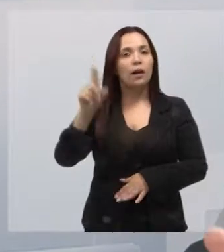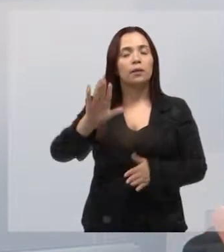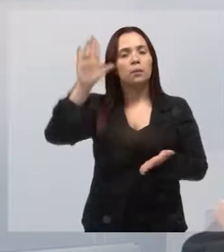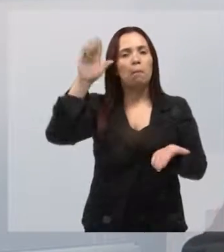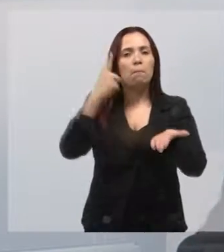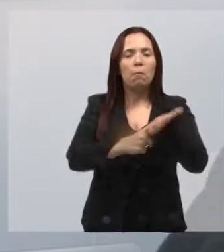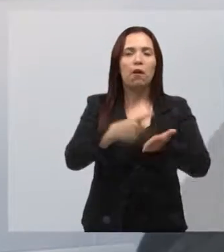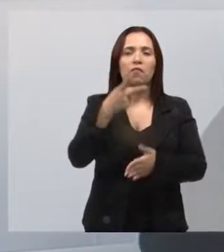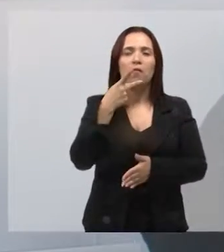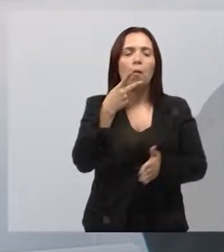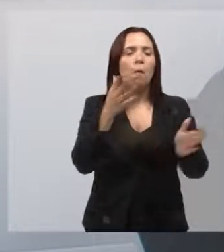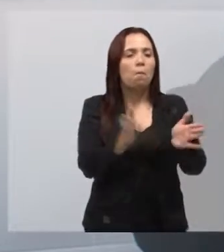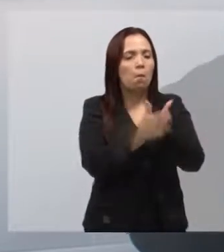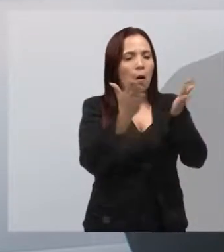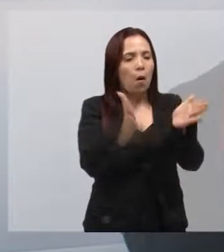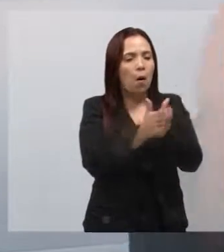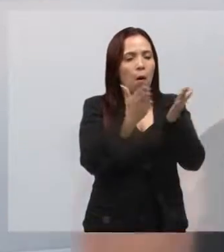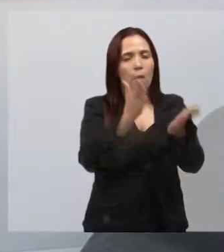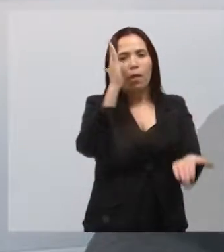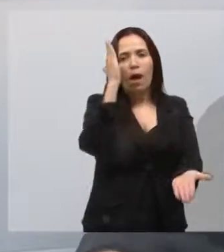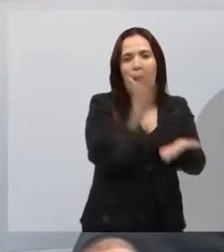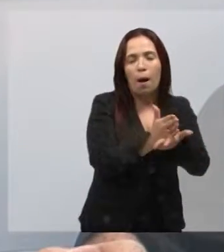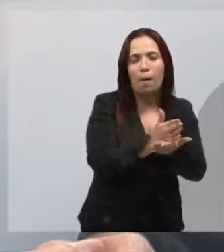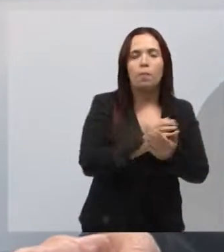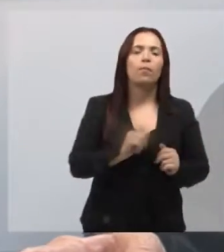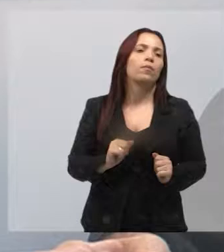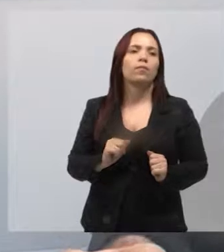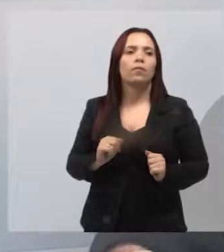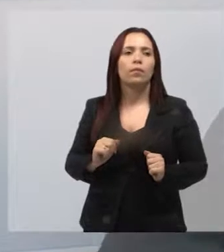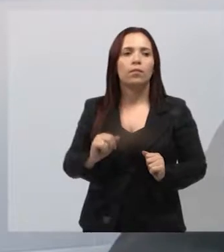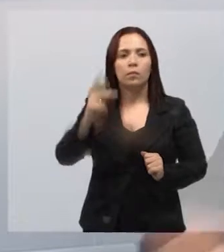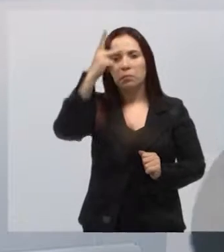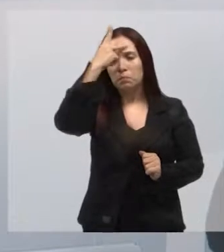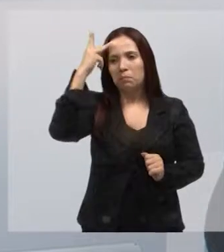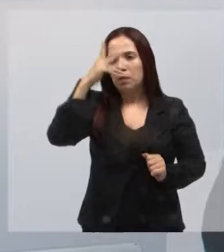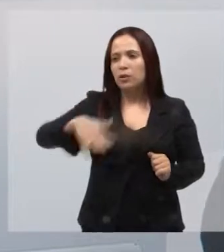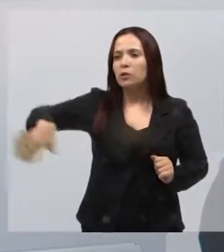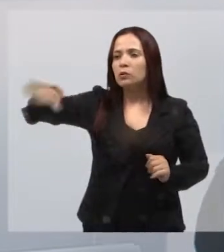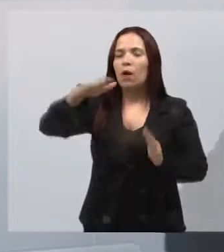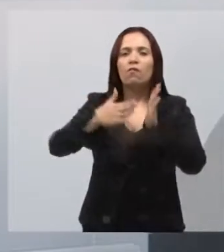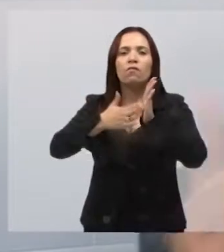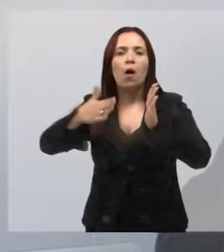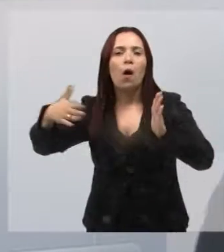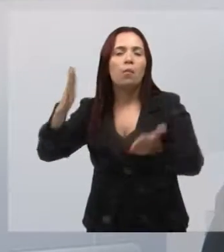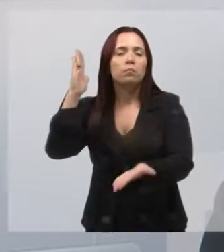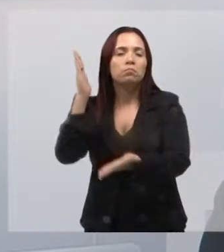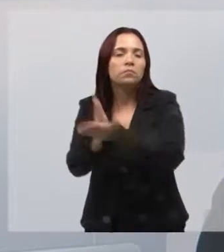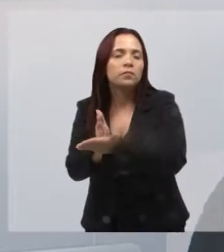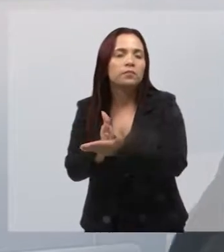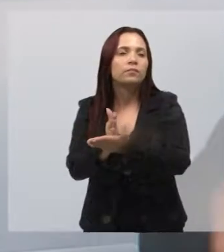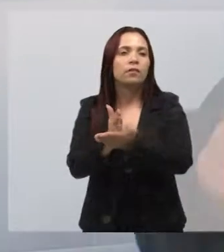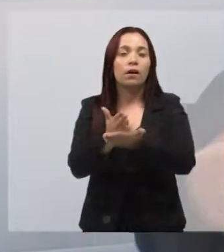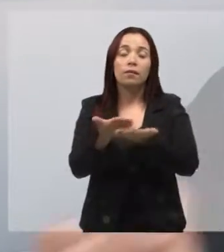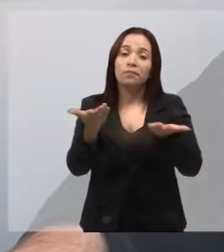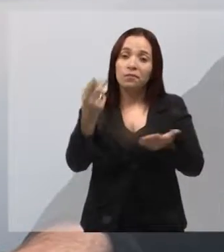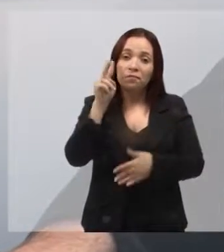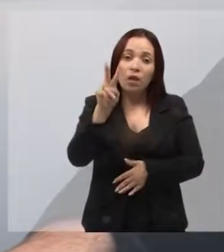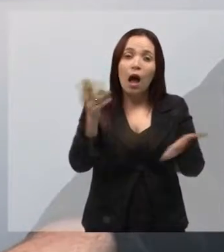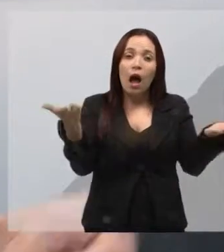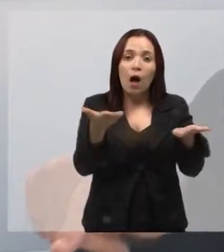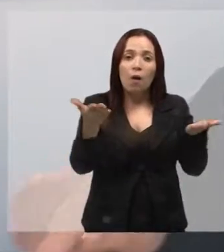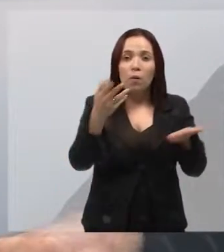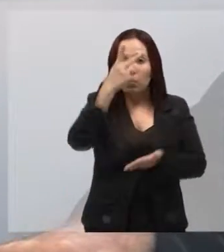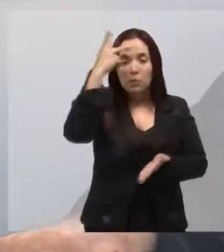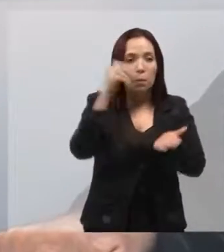da pobreza, que era o que não ia ter mais nenhuma pessoa passando fome, e está aí. Os desempregos, o salário mínimo,